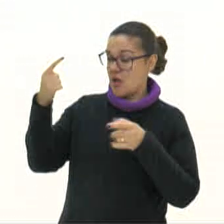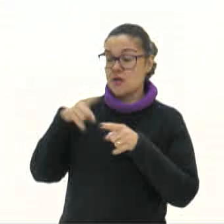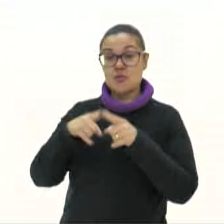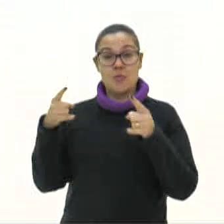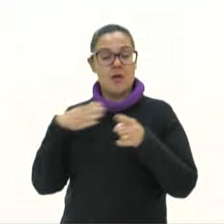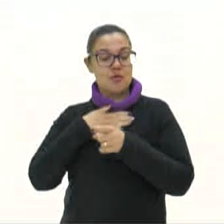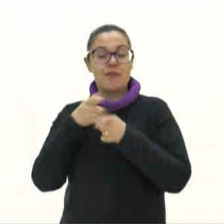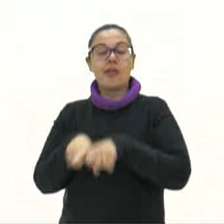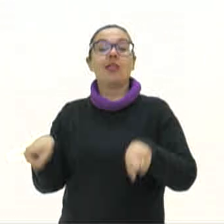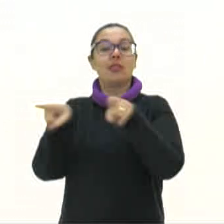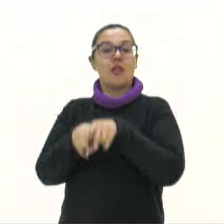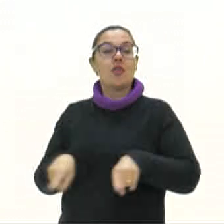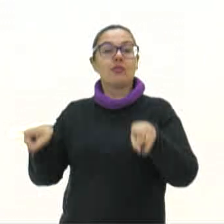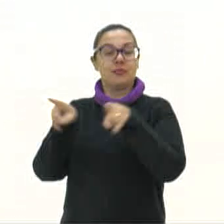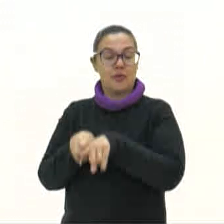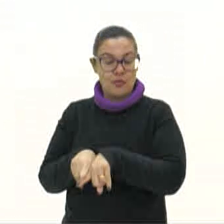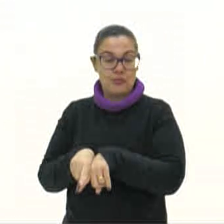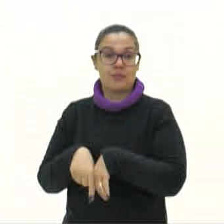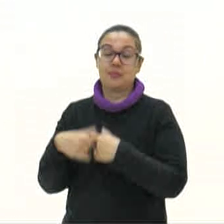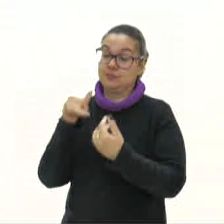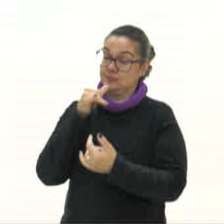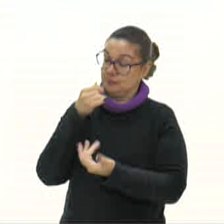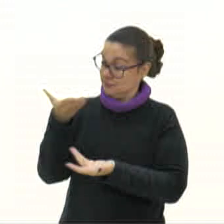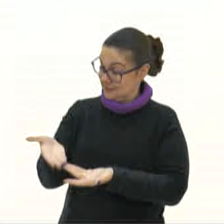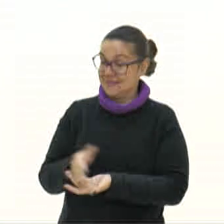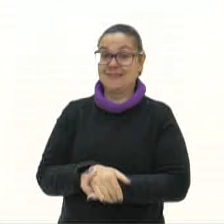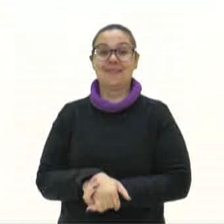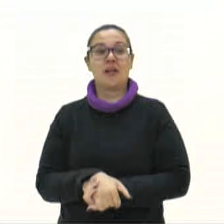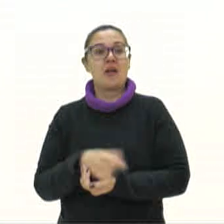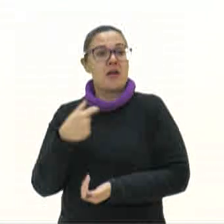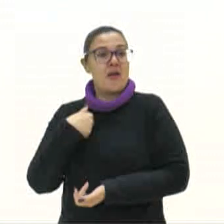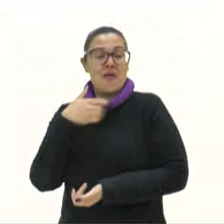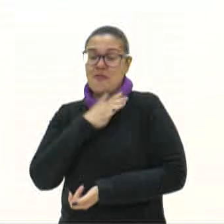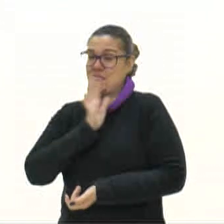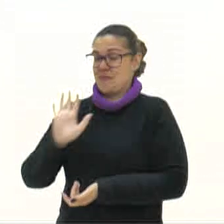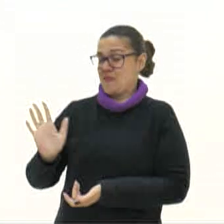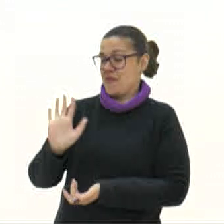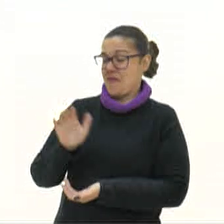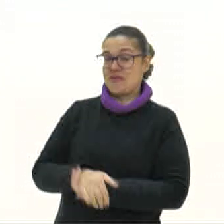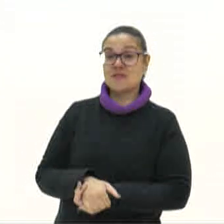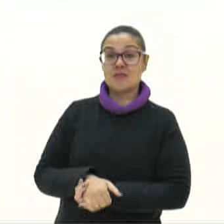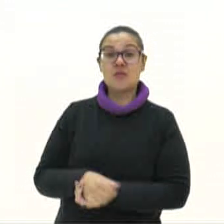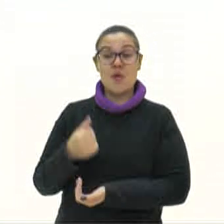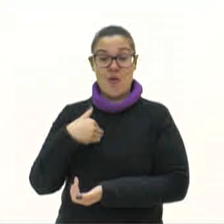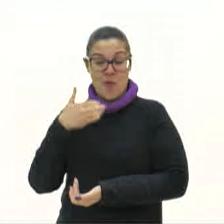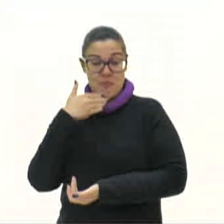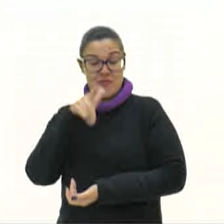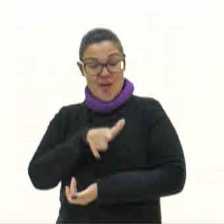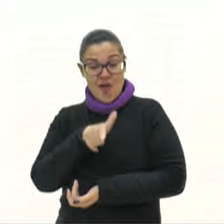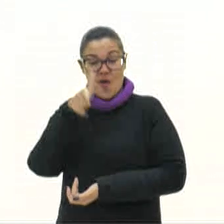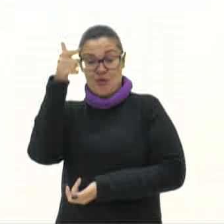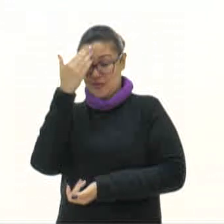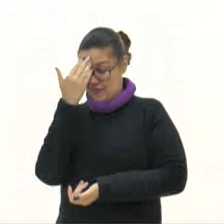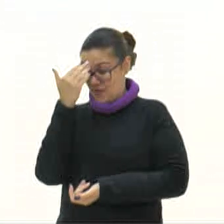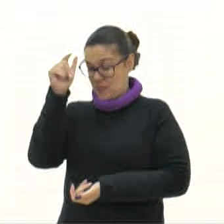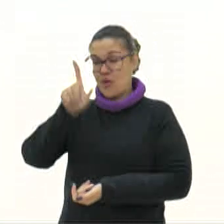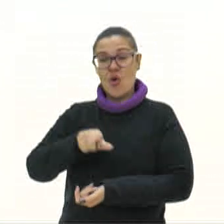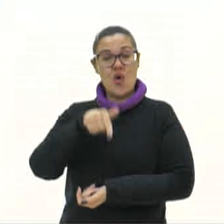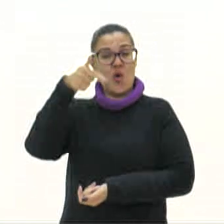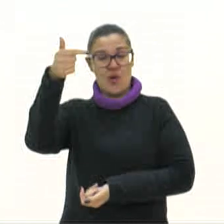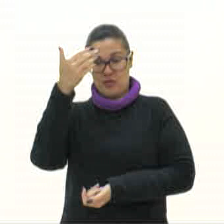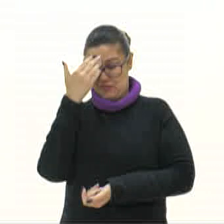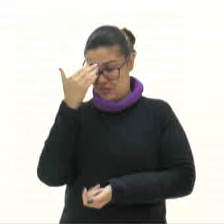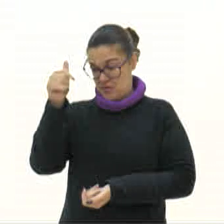mesmos sucessos duas vezes, por exemplo. Eu não gosto muito. Pedir para fazer outro sucesso, depois outro